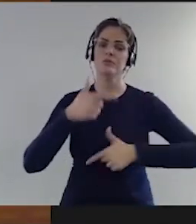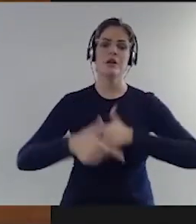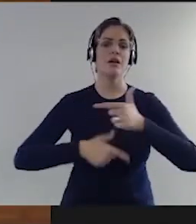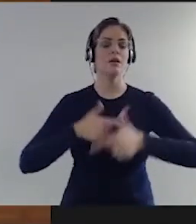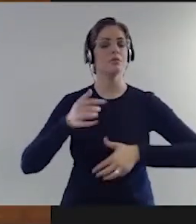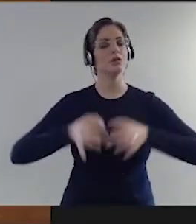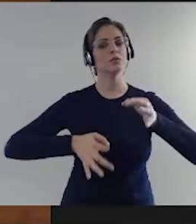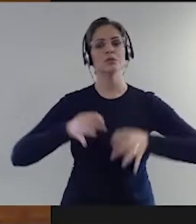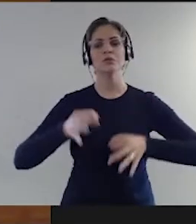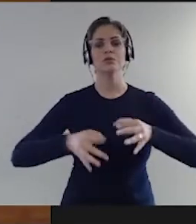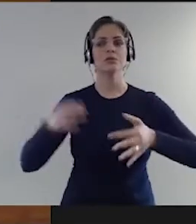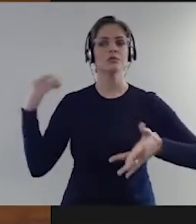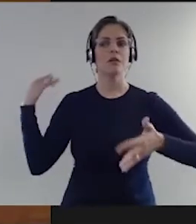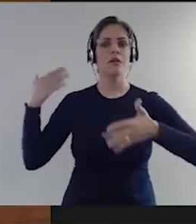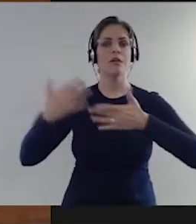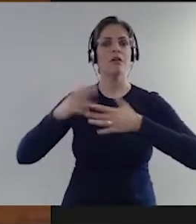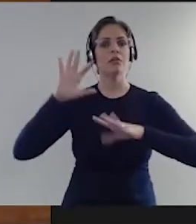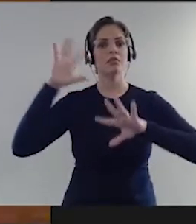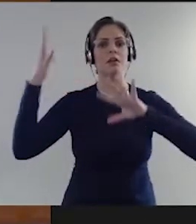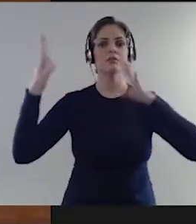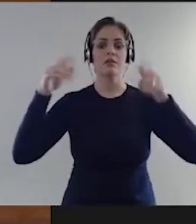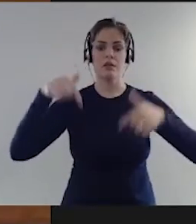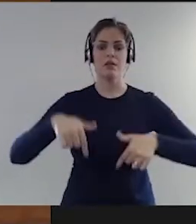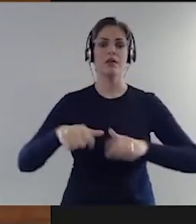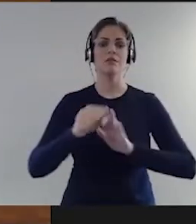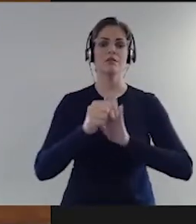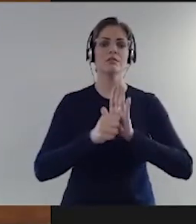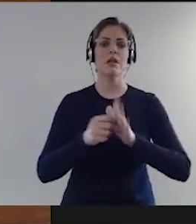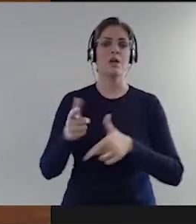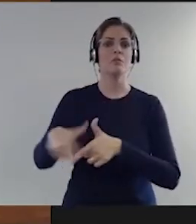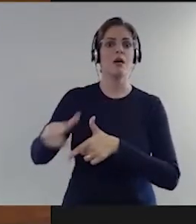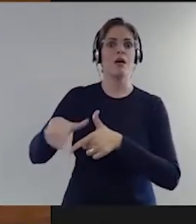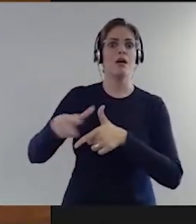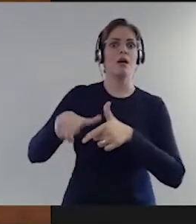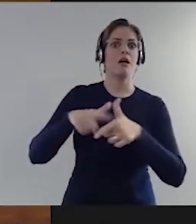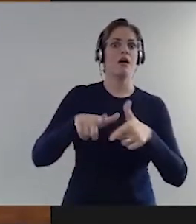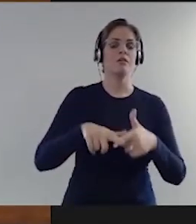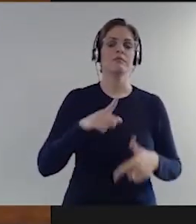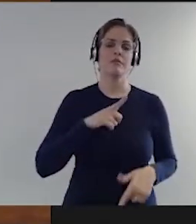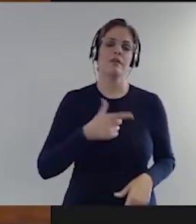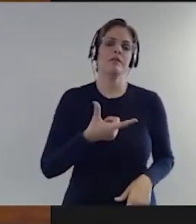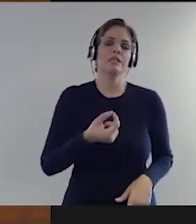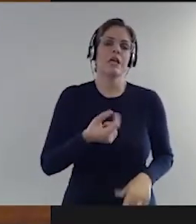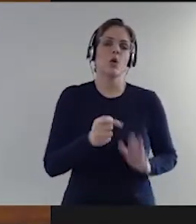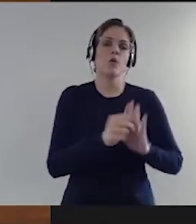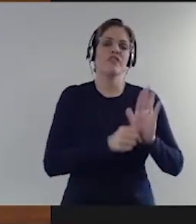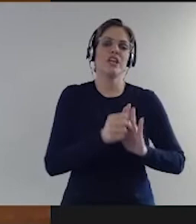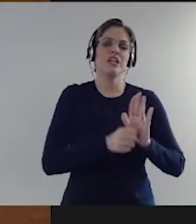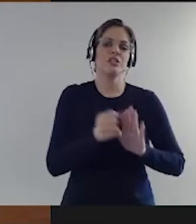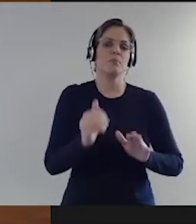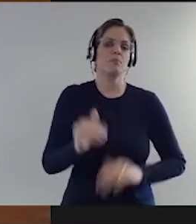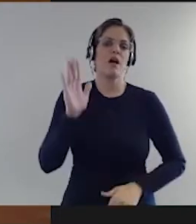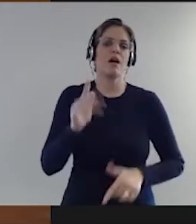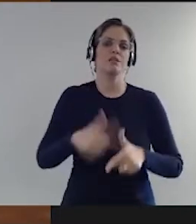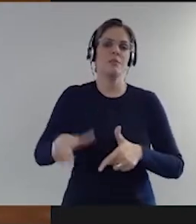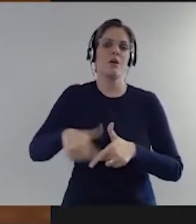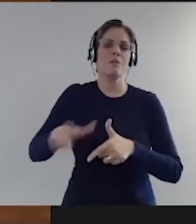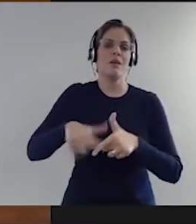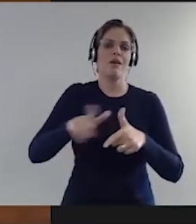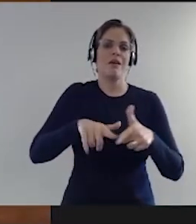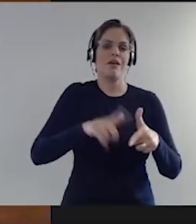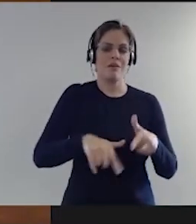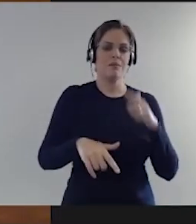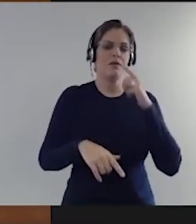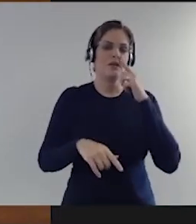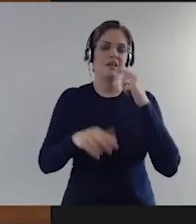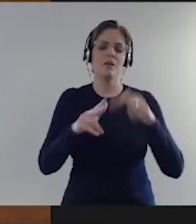e jurisprudencial deste século de crises, que foi o século XX, que foi um século que moldou